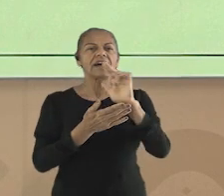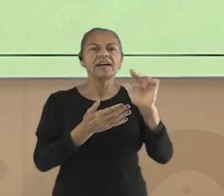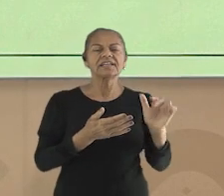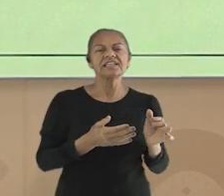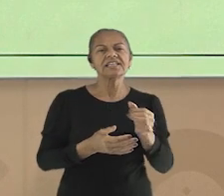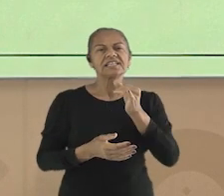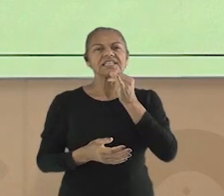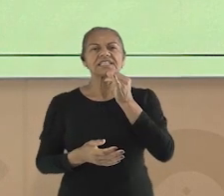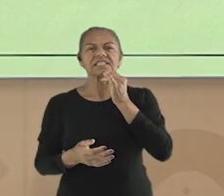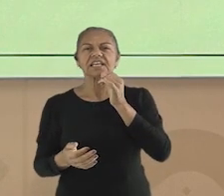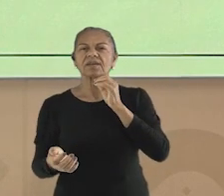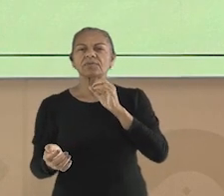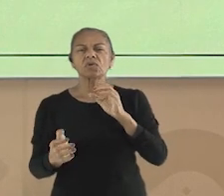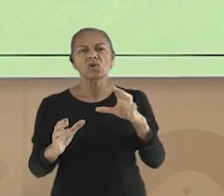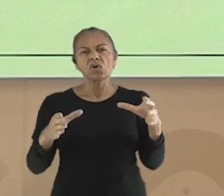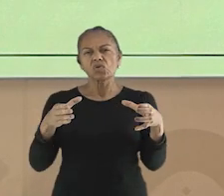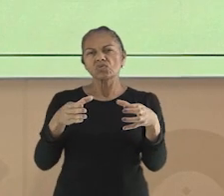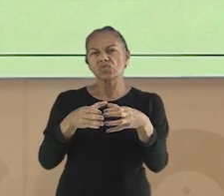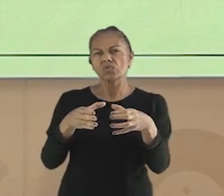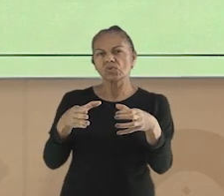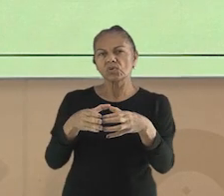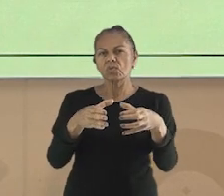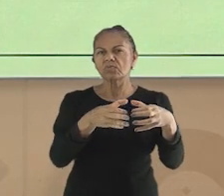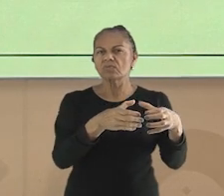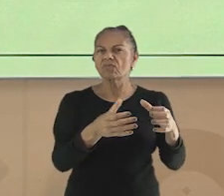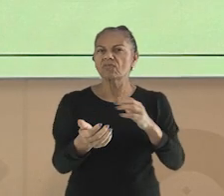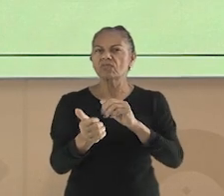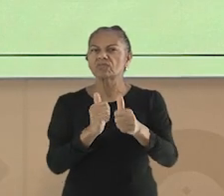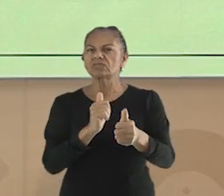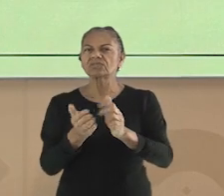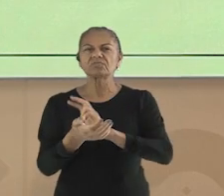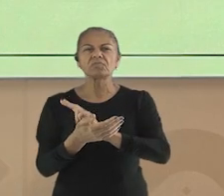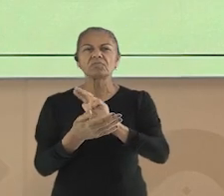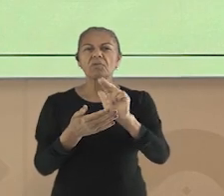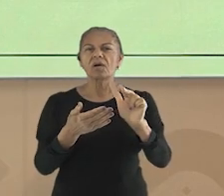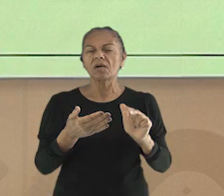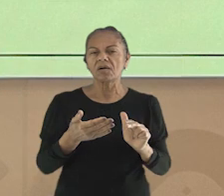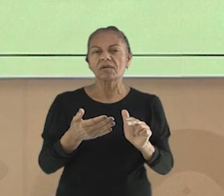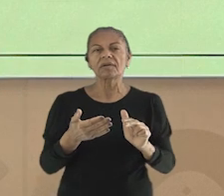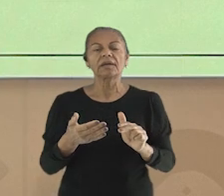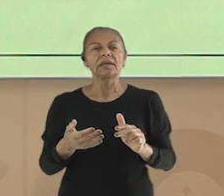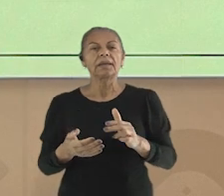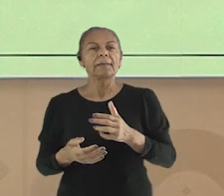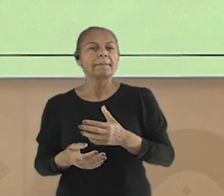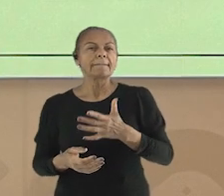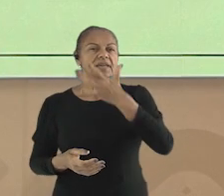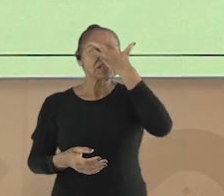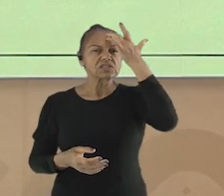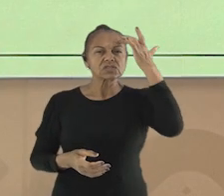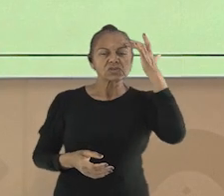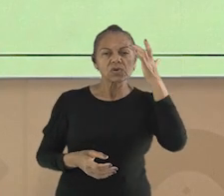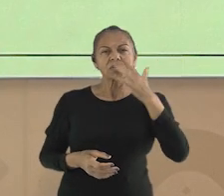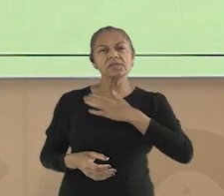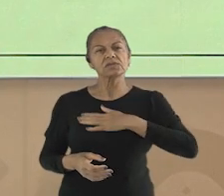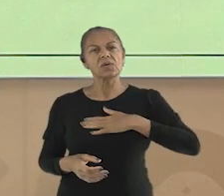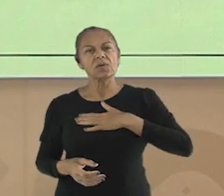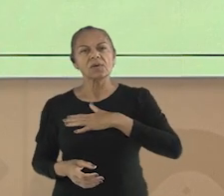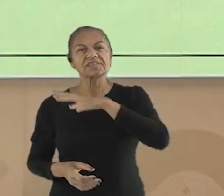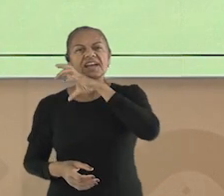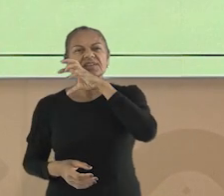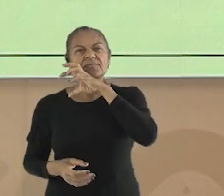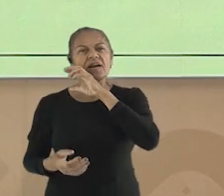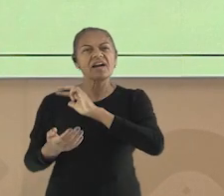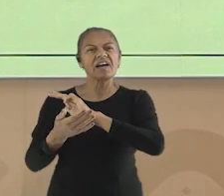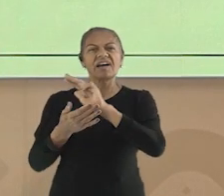informações, como por exemplo, quem gosta de um determinado time, quem não gosta, quantas pessoas gostam de animais e quantas